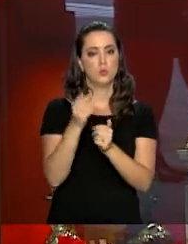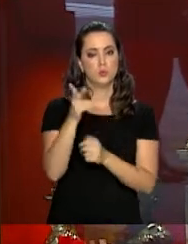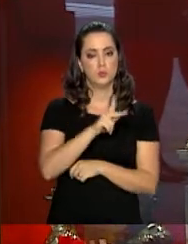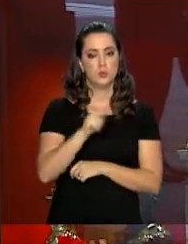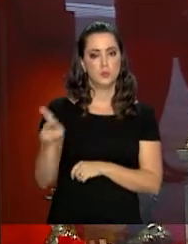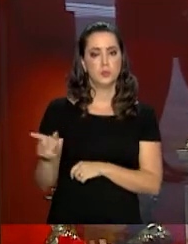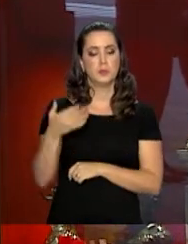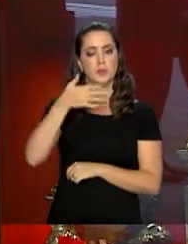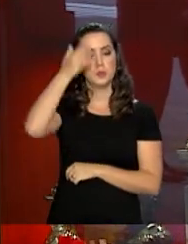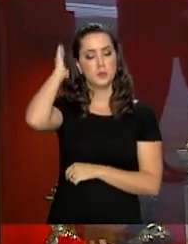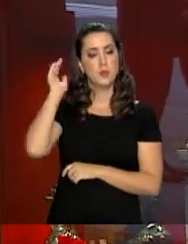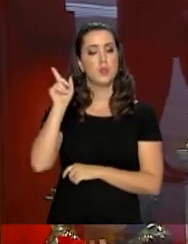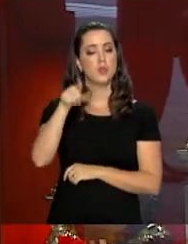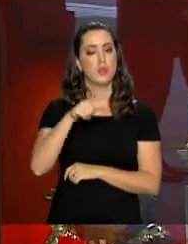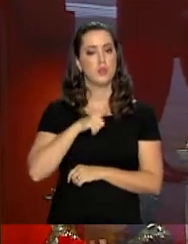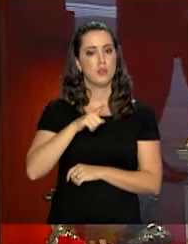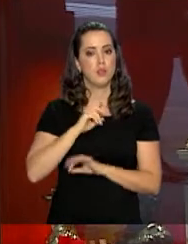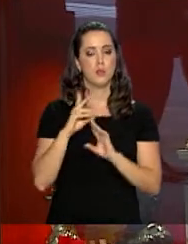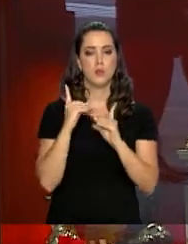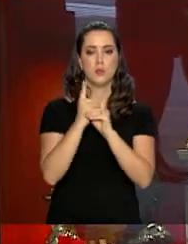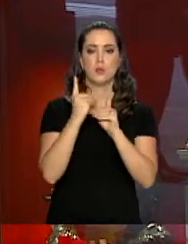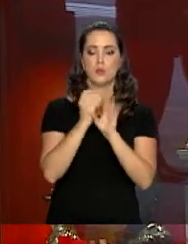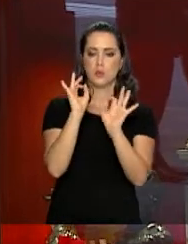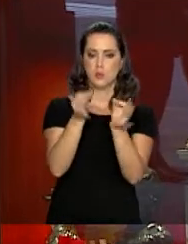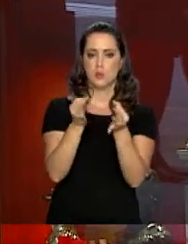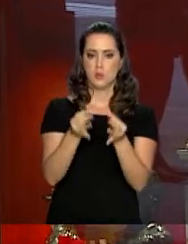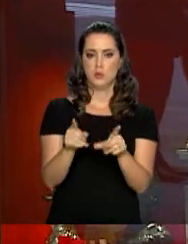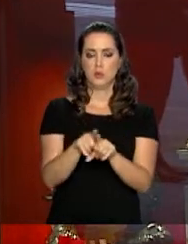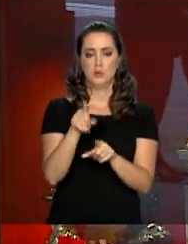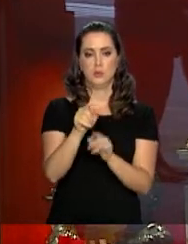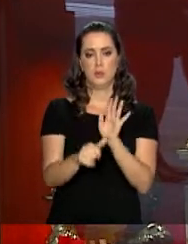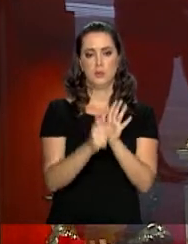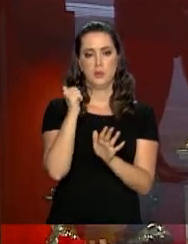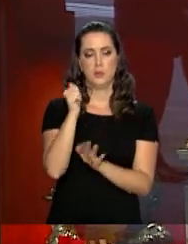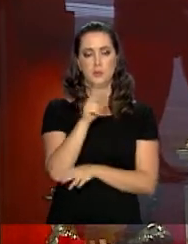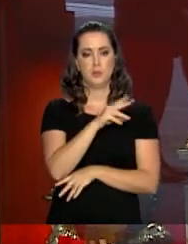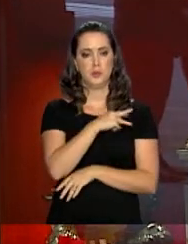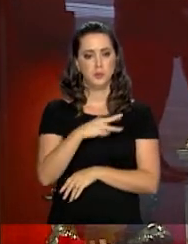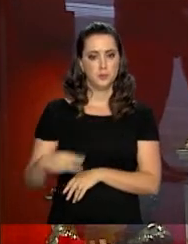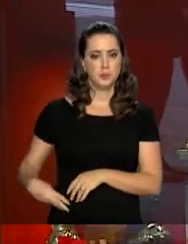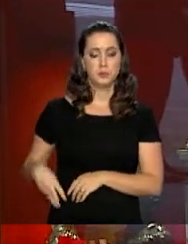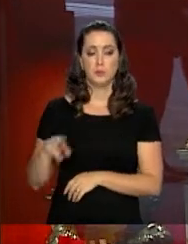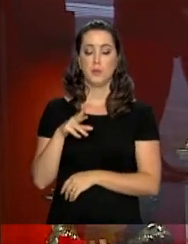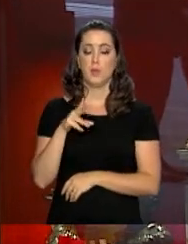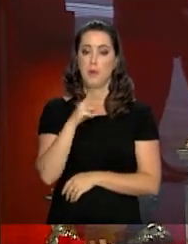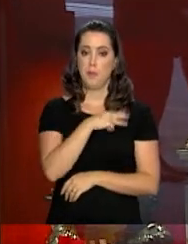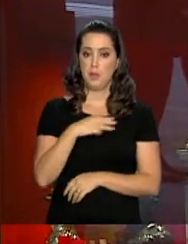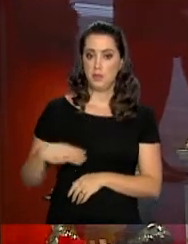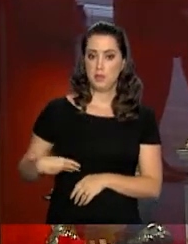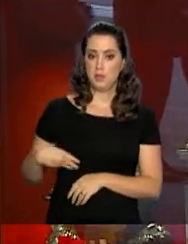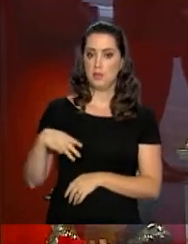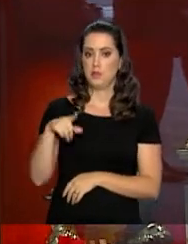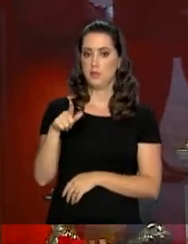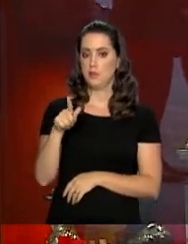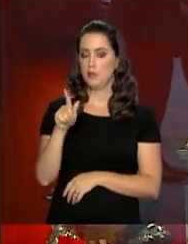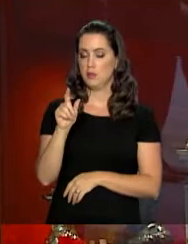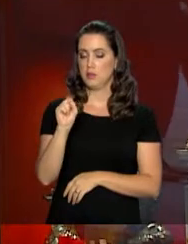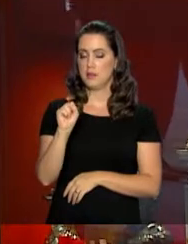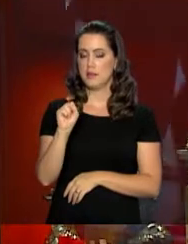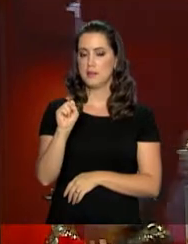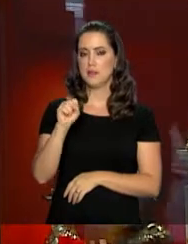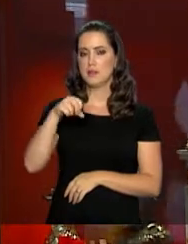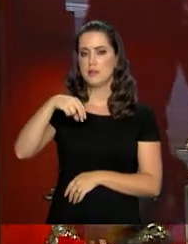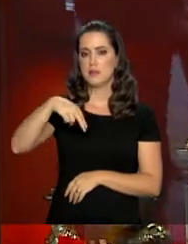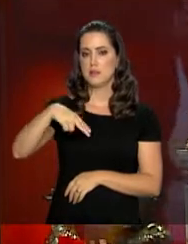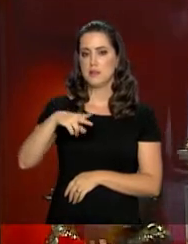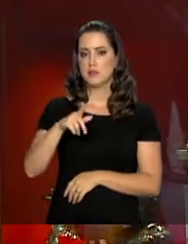Michel Temer já tem um encontro confirmado com o primeiro-ministro da República da Singapura para tratar de